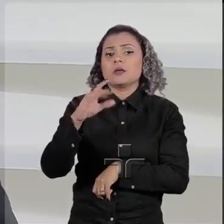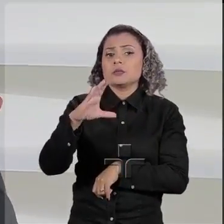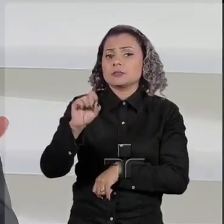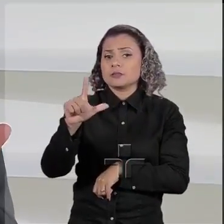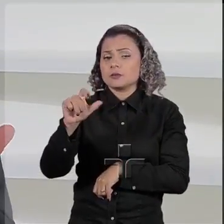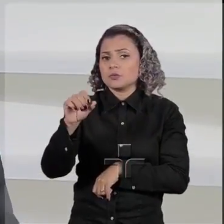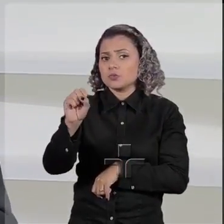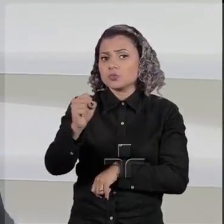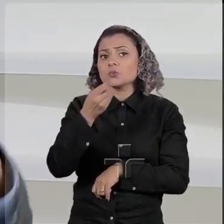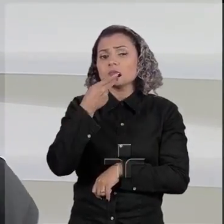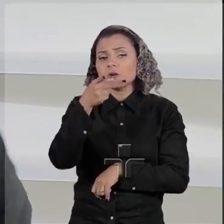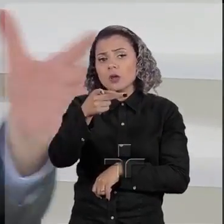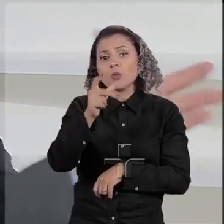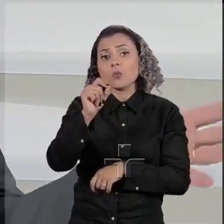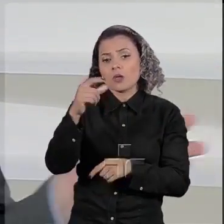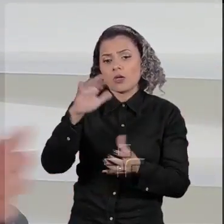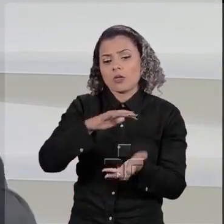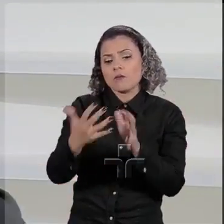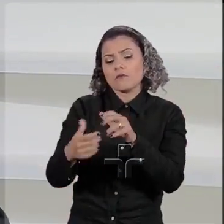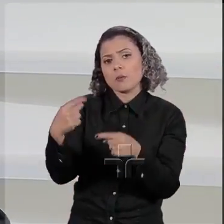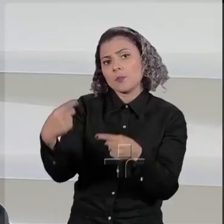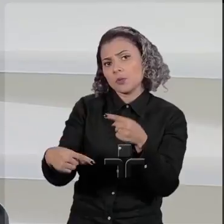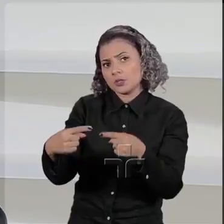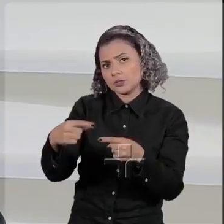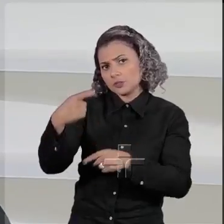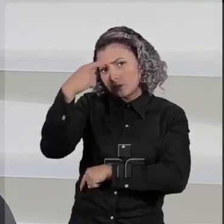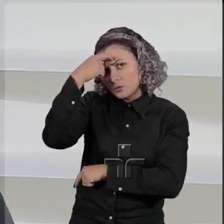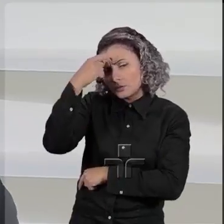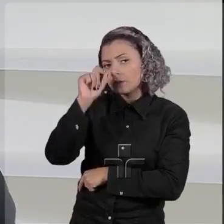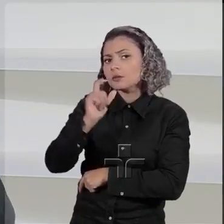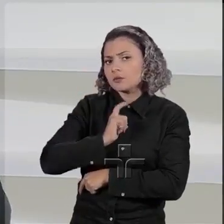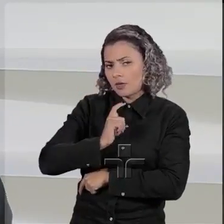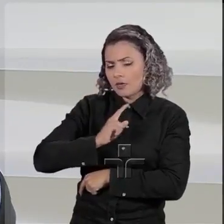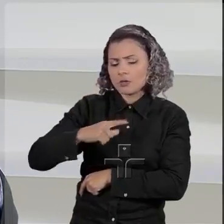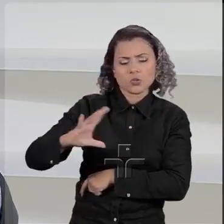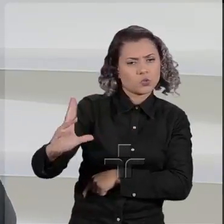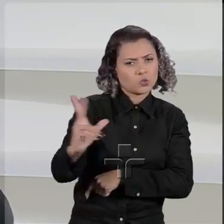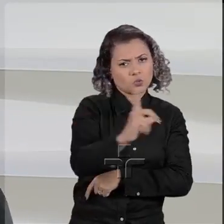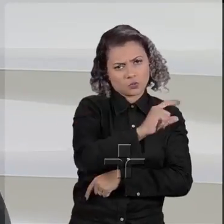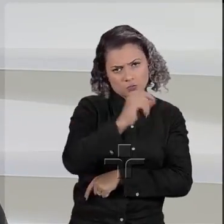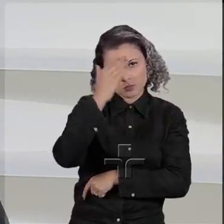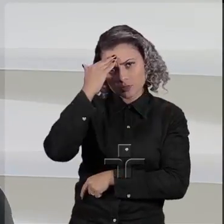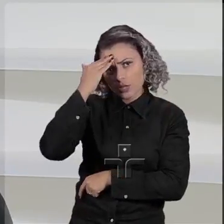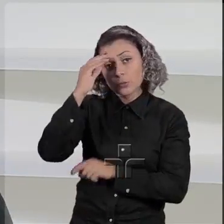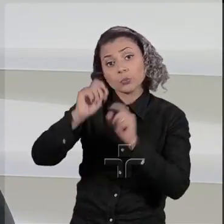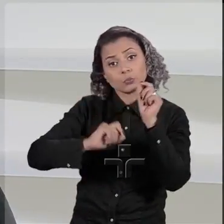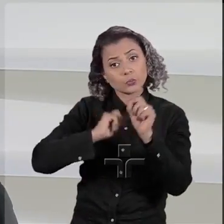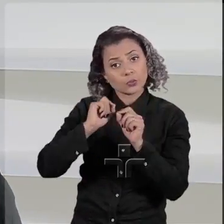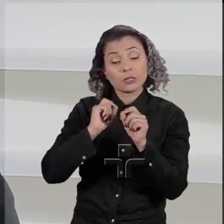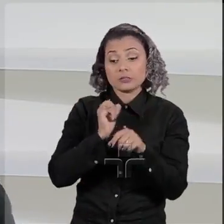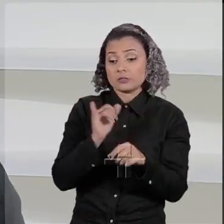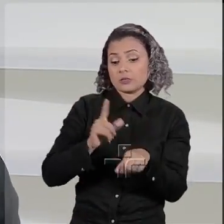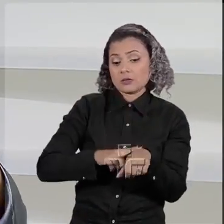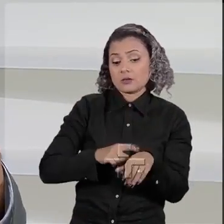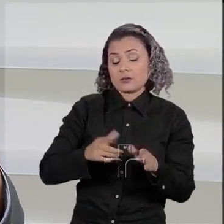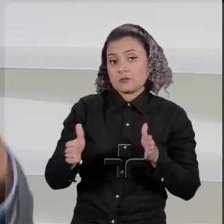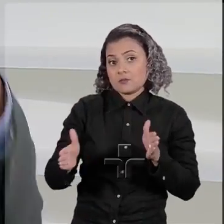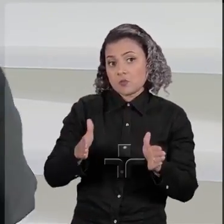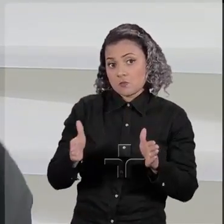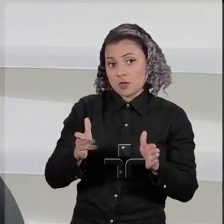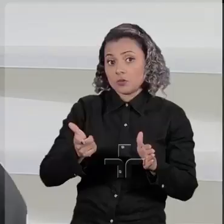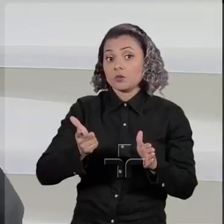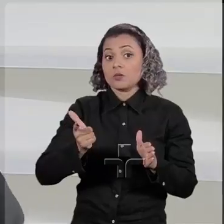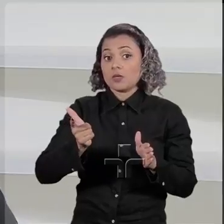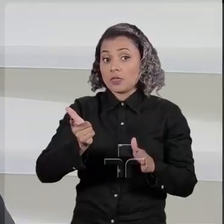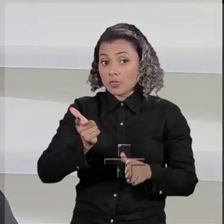viabilidade política da reforma. Acho que há um consenso aqui de que, se em algum momento há alguma